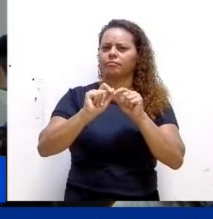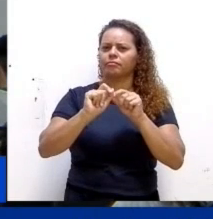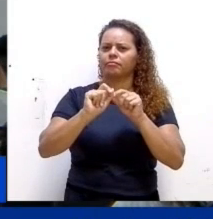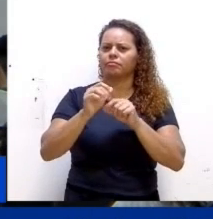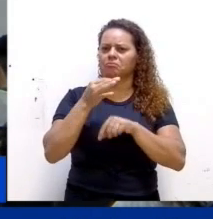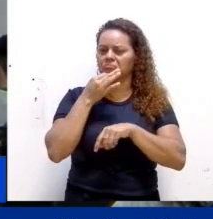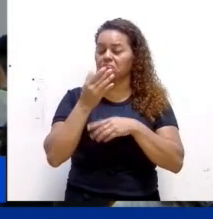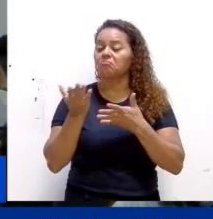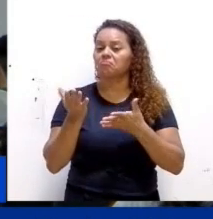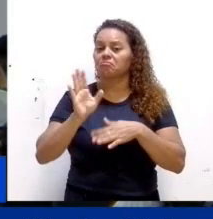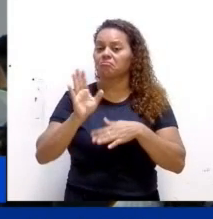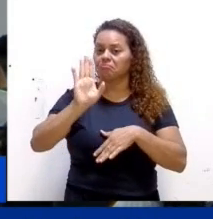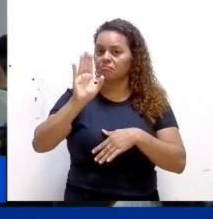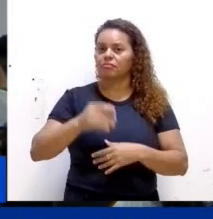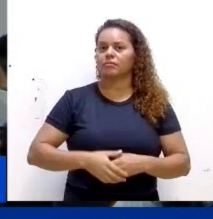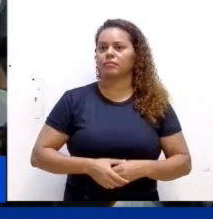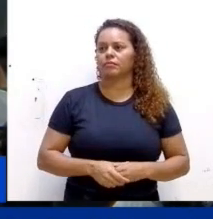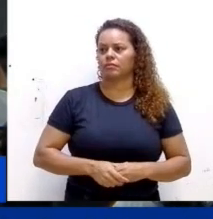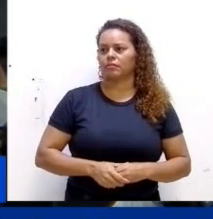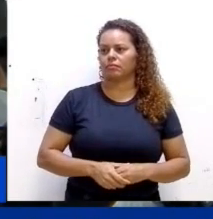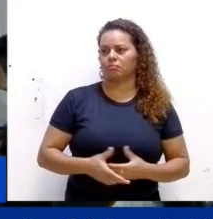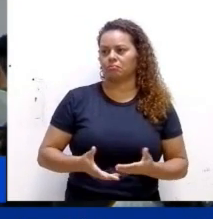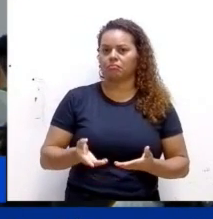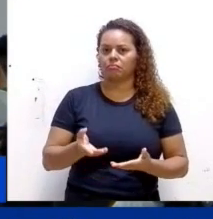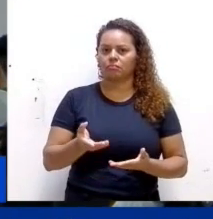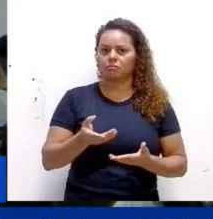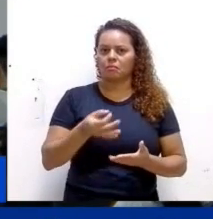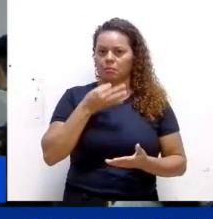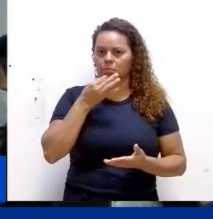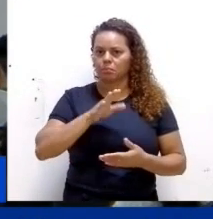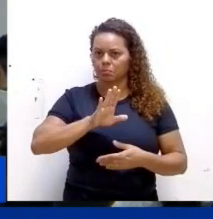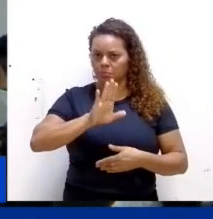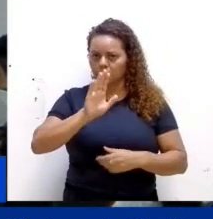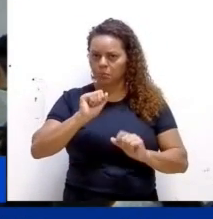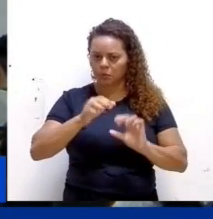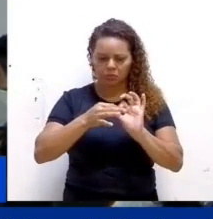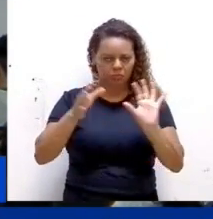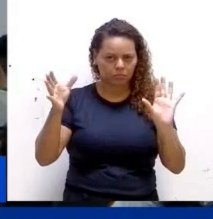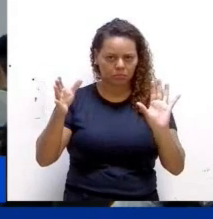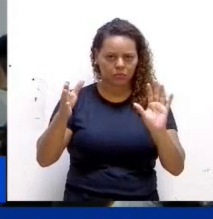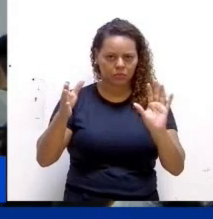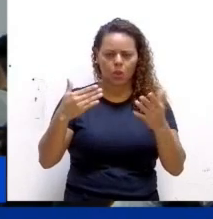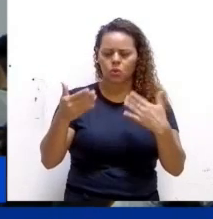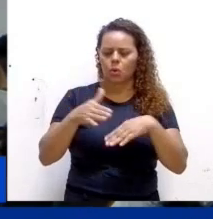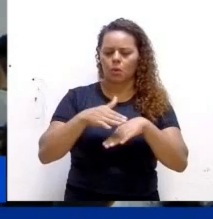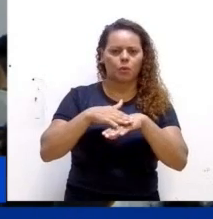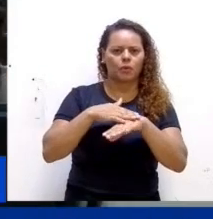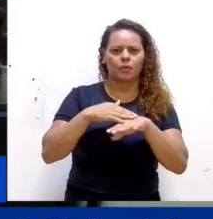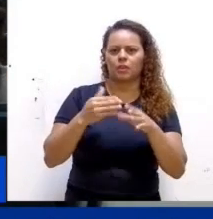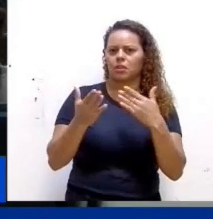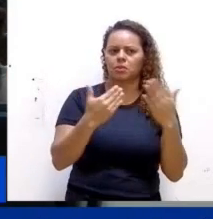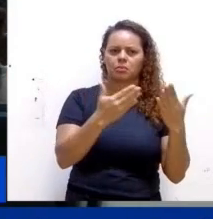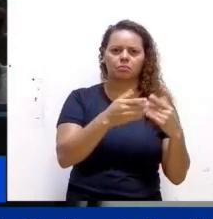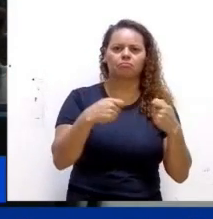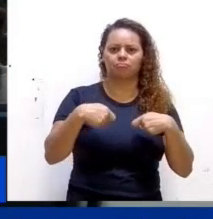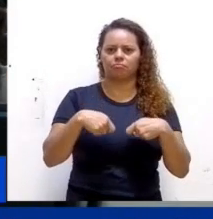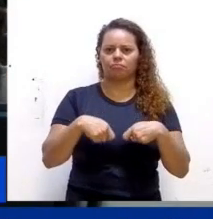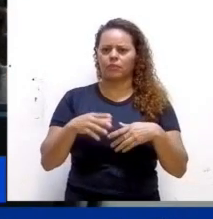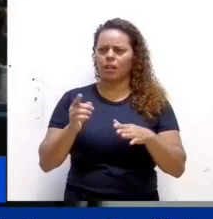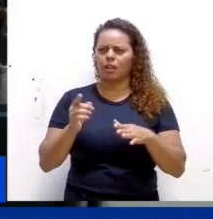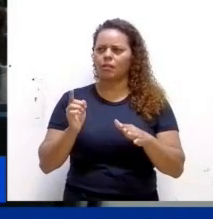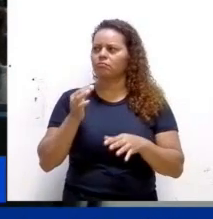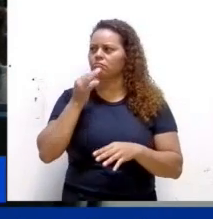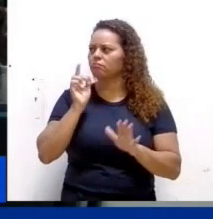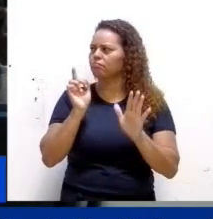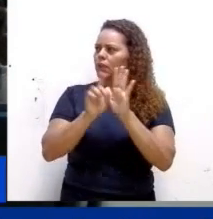Alguém? Eu queria ouvir vocês. Eu falei para vocês, é uma conversa. Alguém queria me dizer